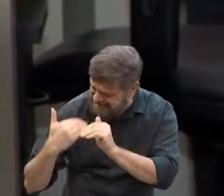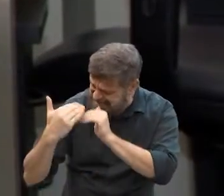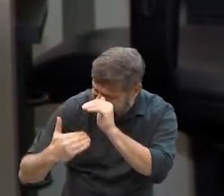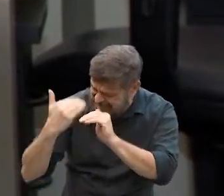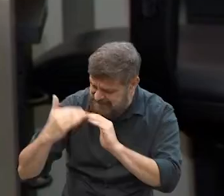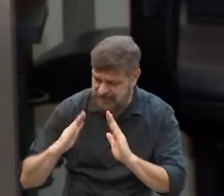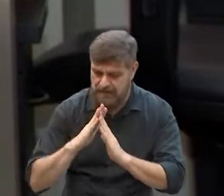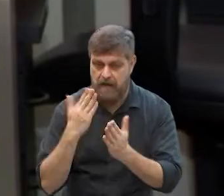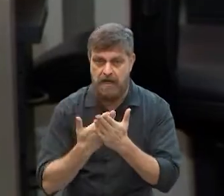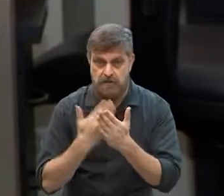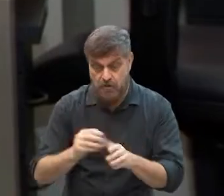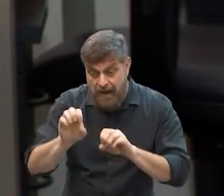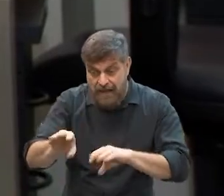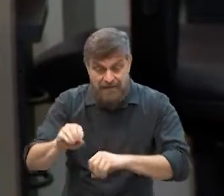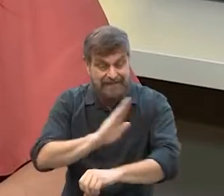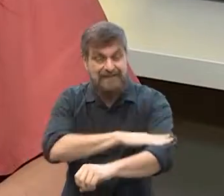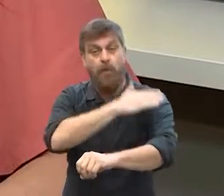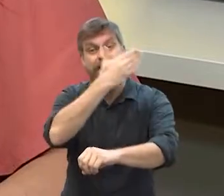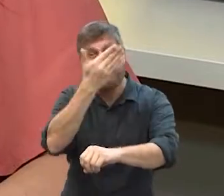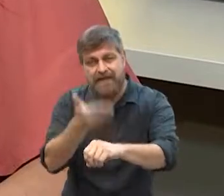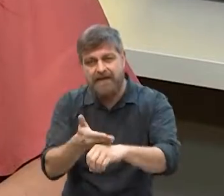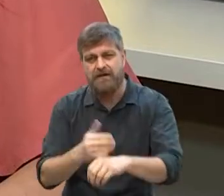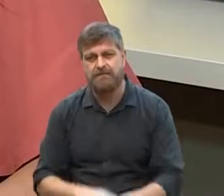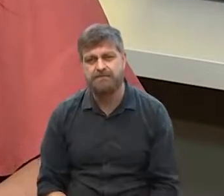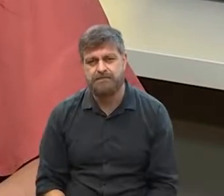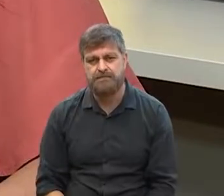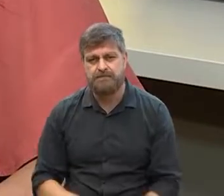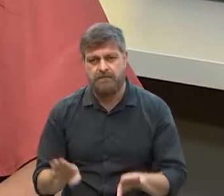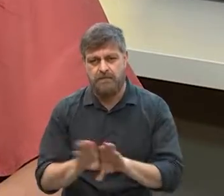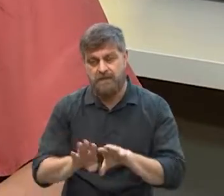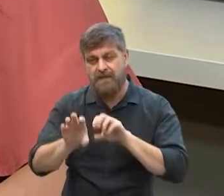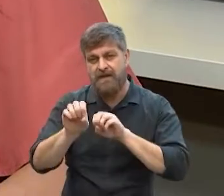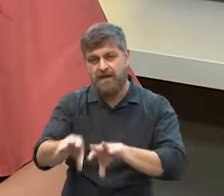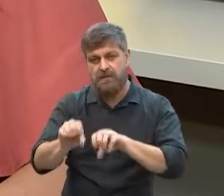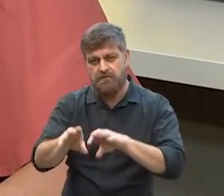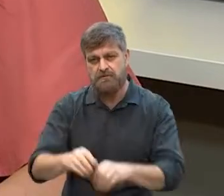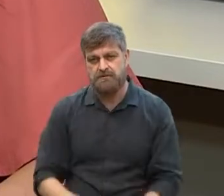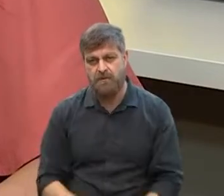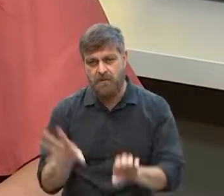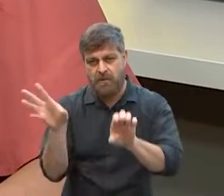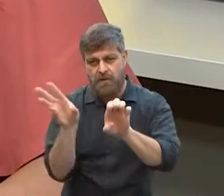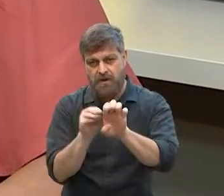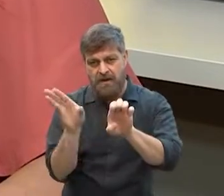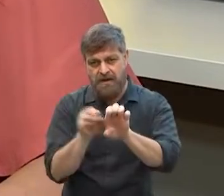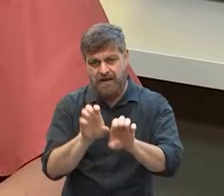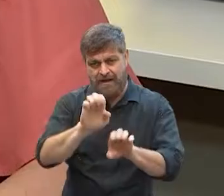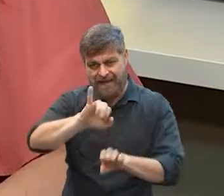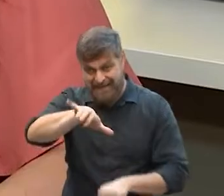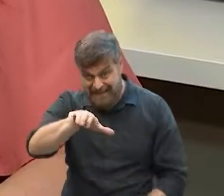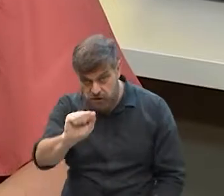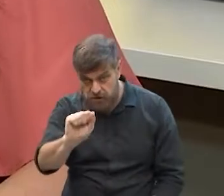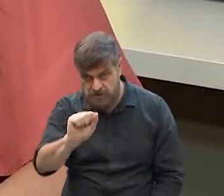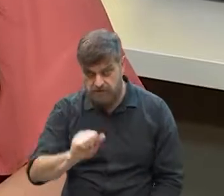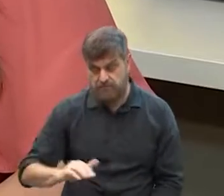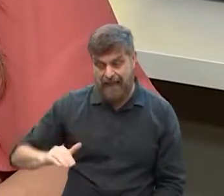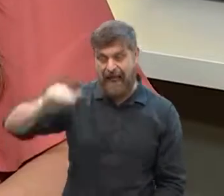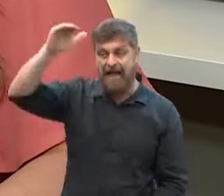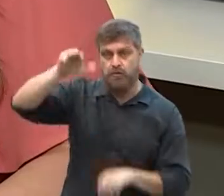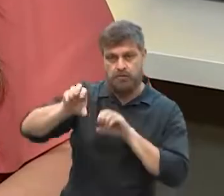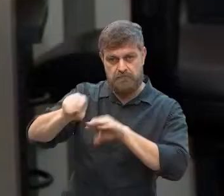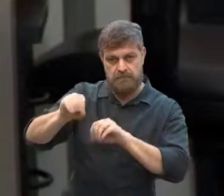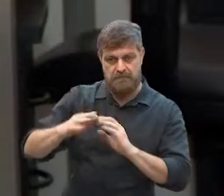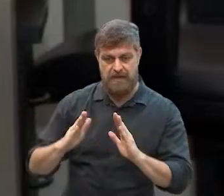de construção da educação integral no município. E ainda falando de educação, sobre o EJA, várias salas de